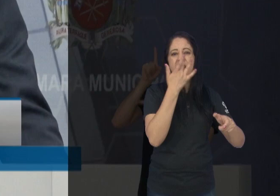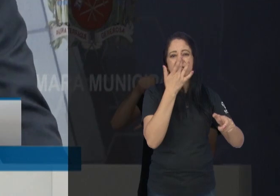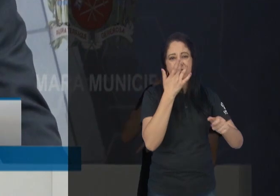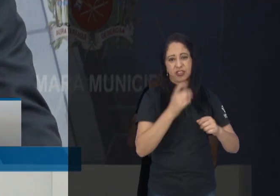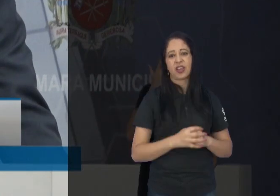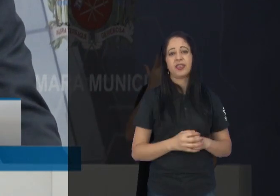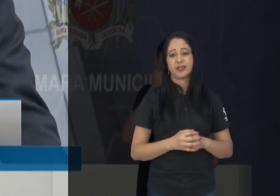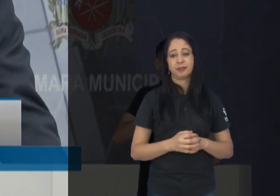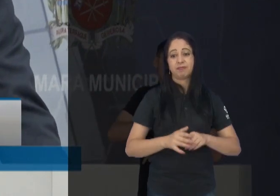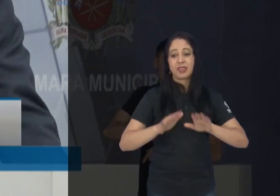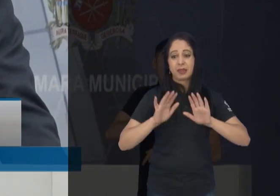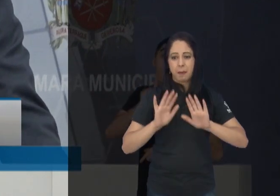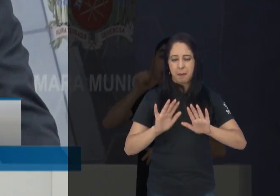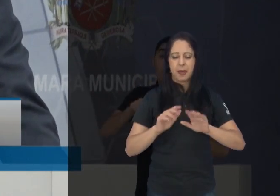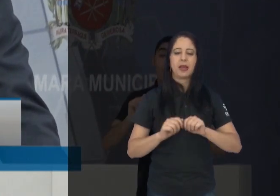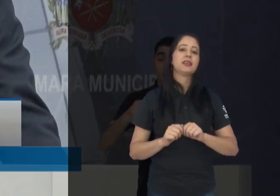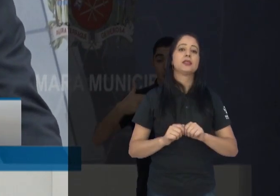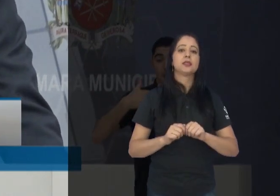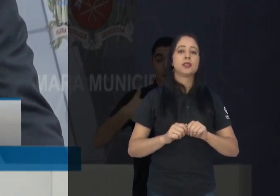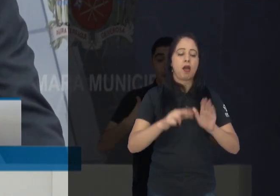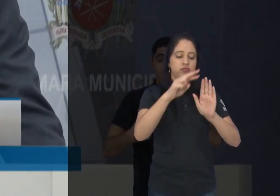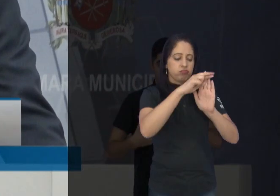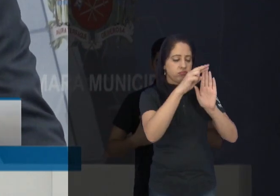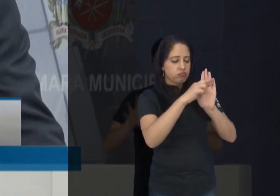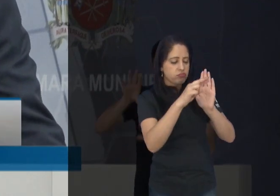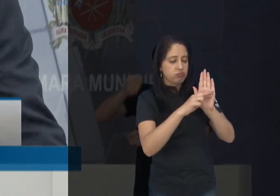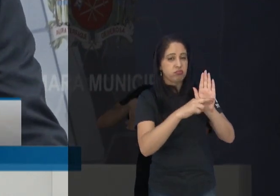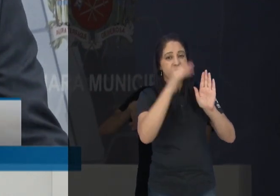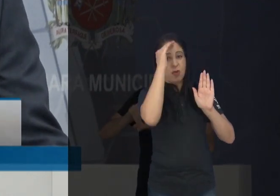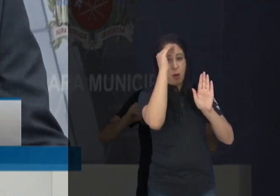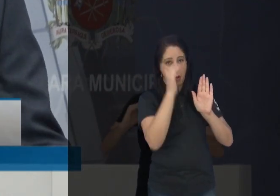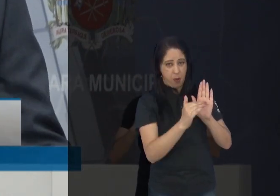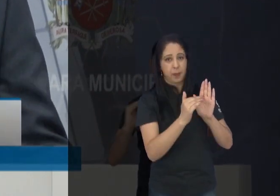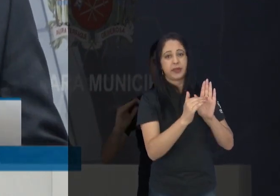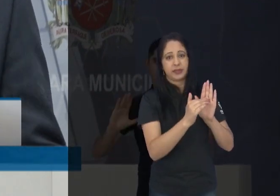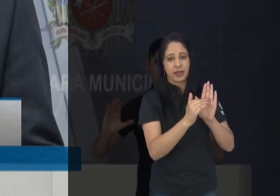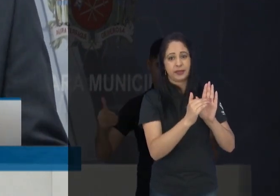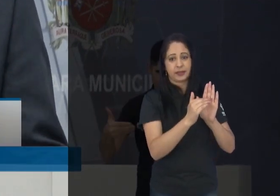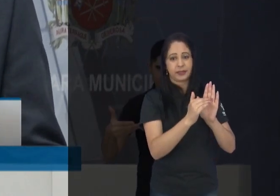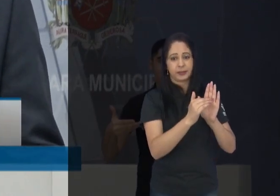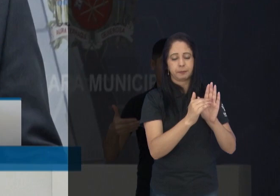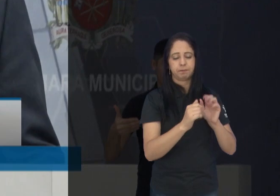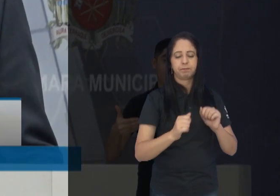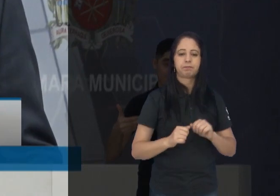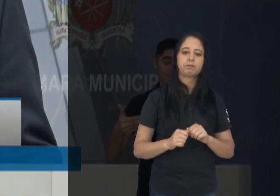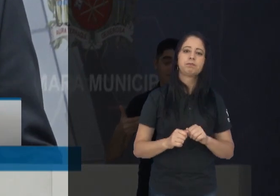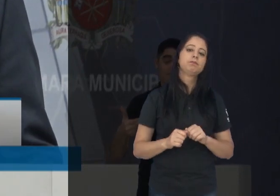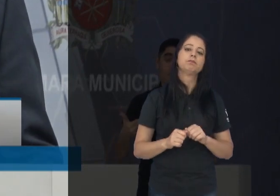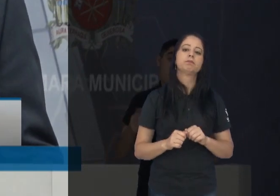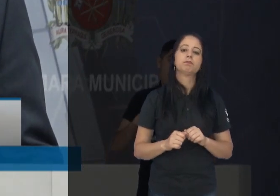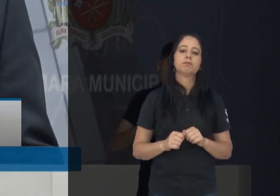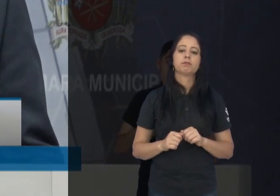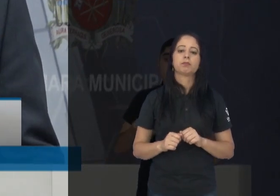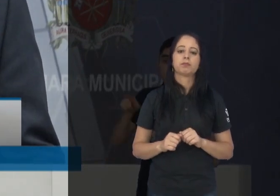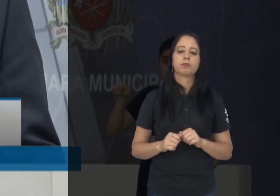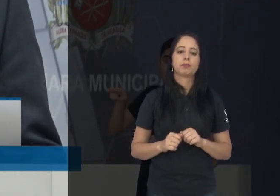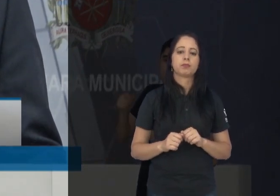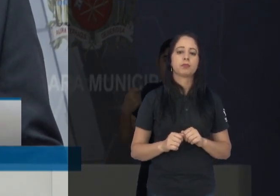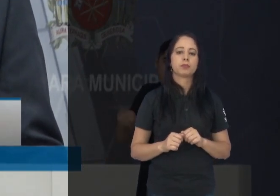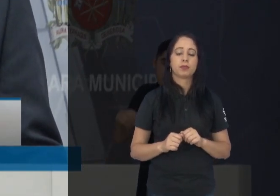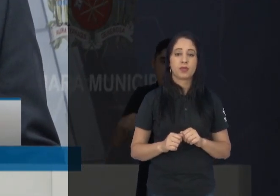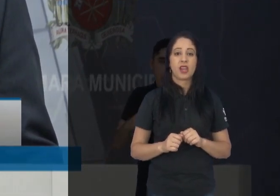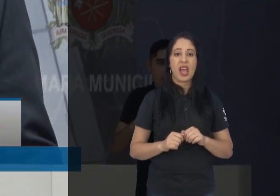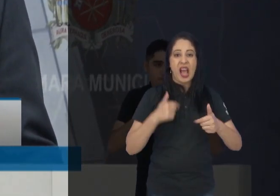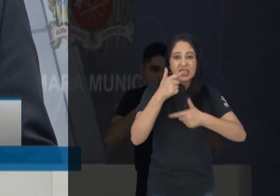as determinações da convenção, do regimento interno e da Assembleia de Condomínios, que é soberana.